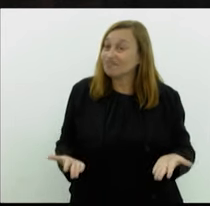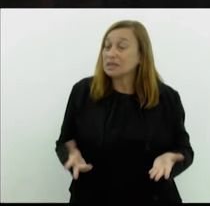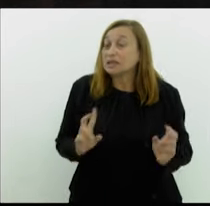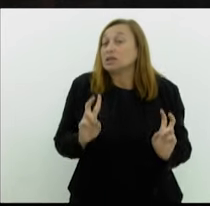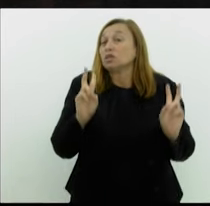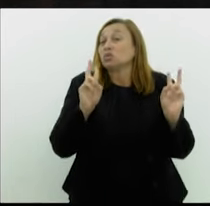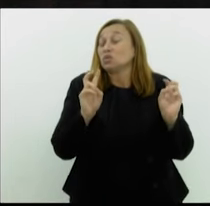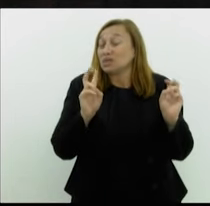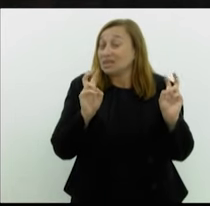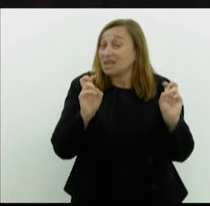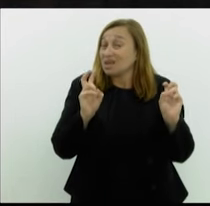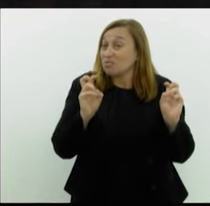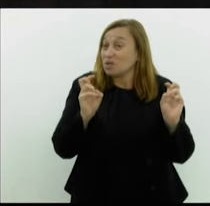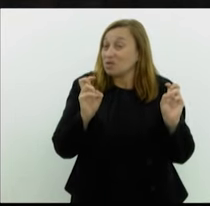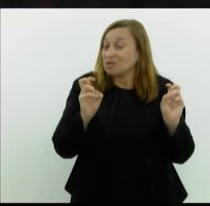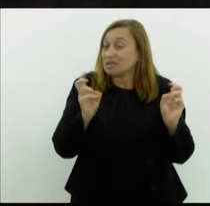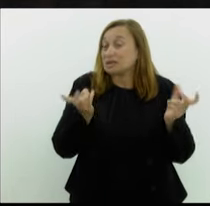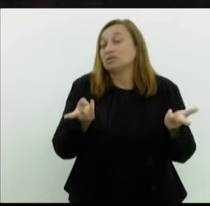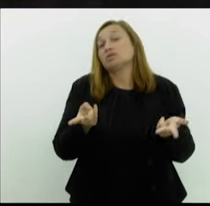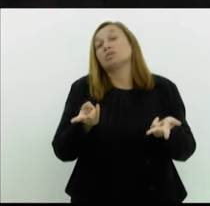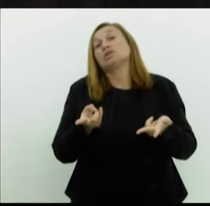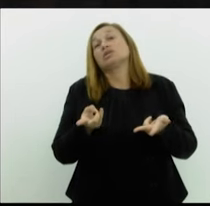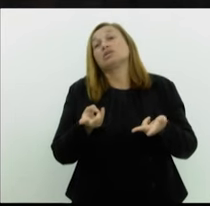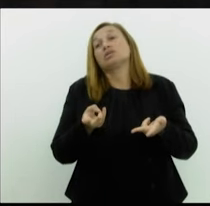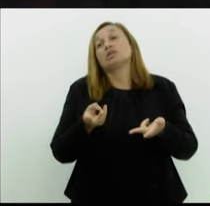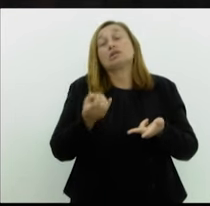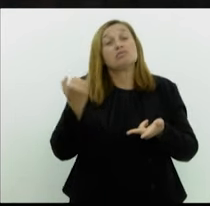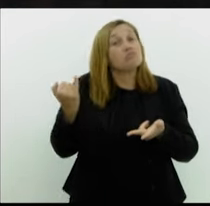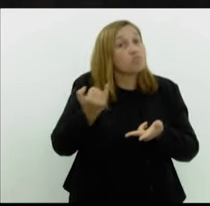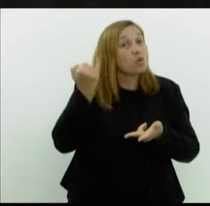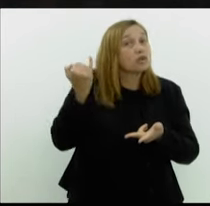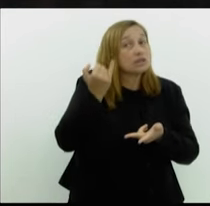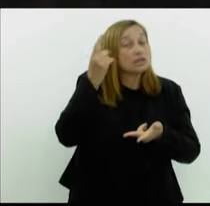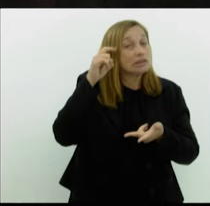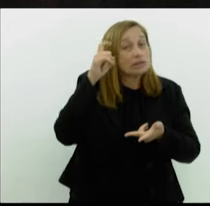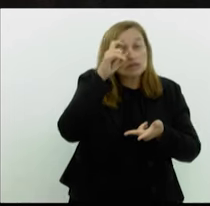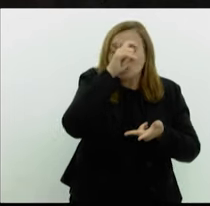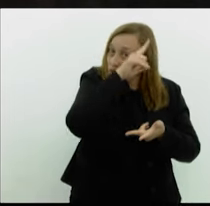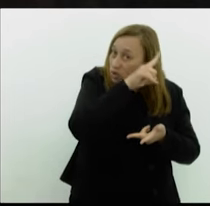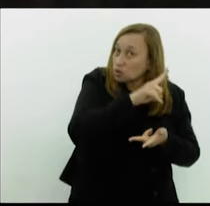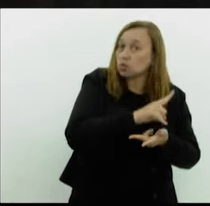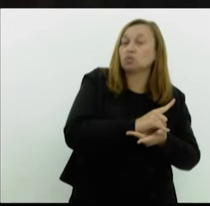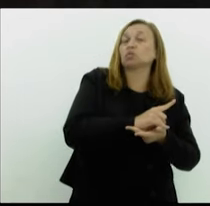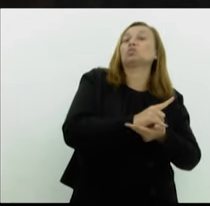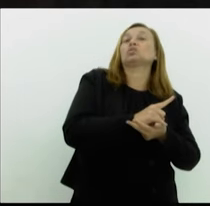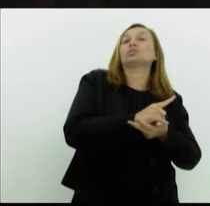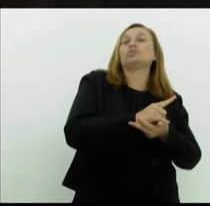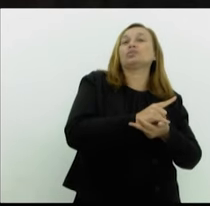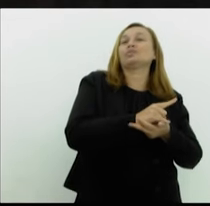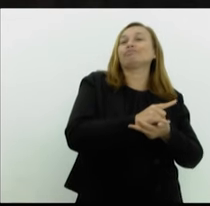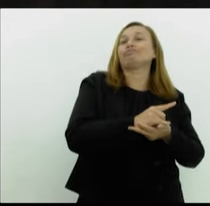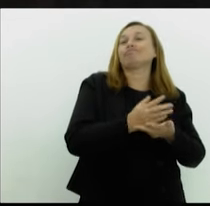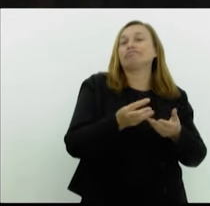tema absolutamente relevante que cada vez se precariza mais.